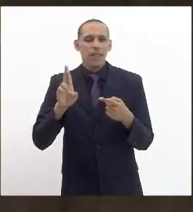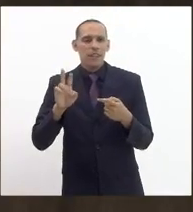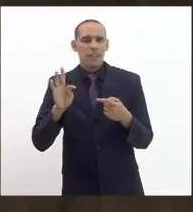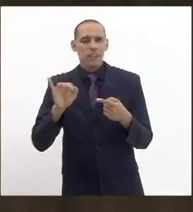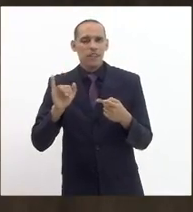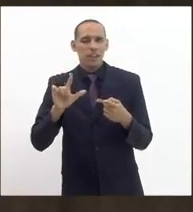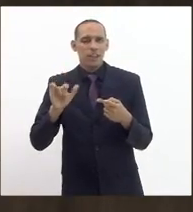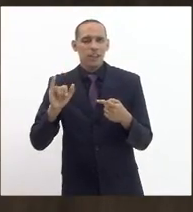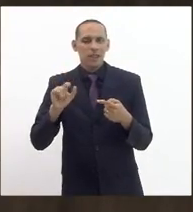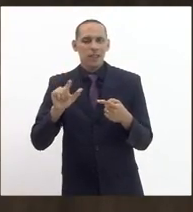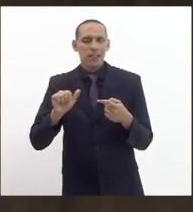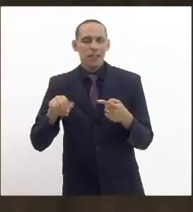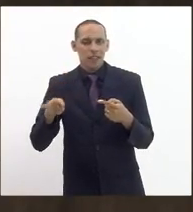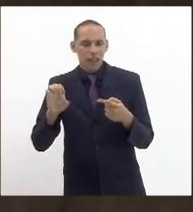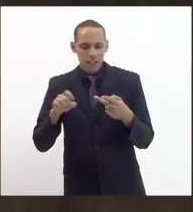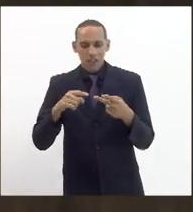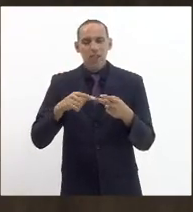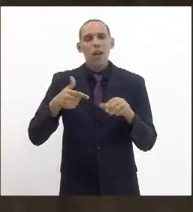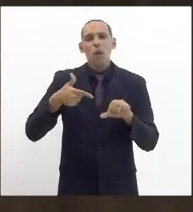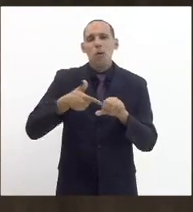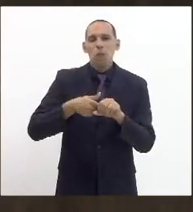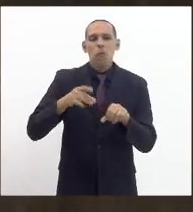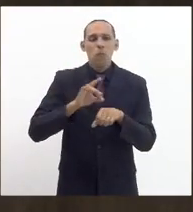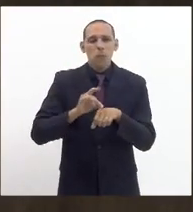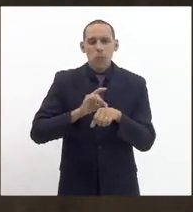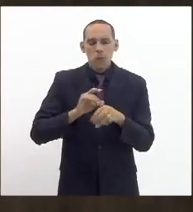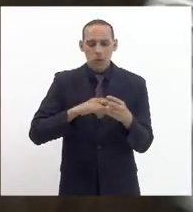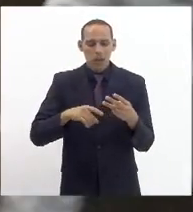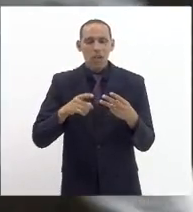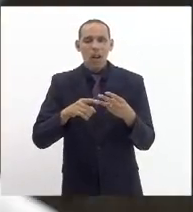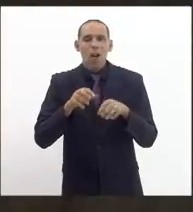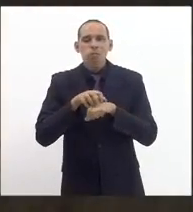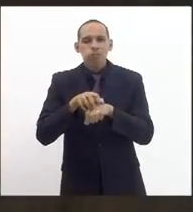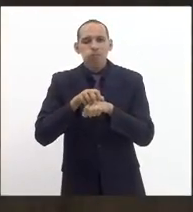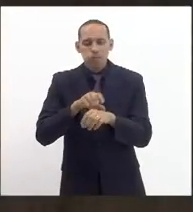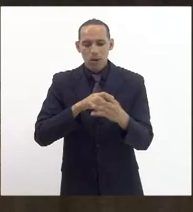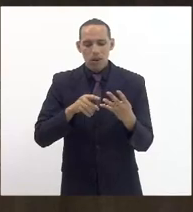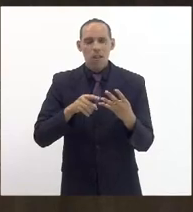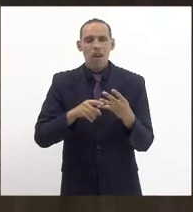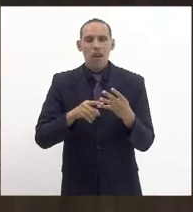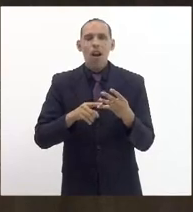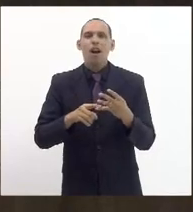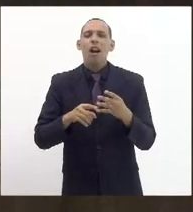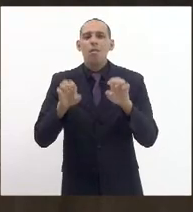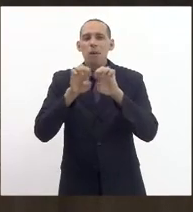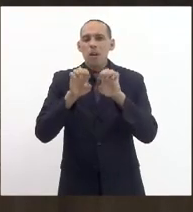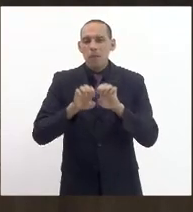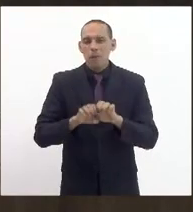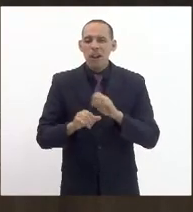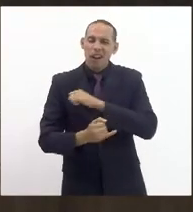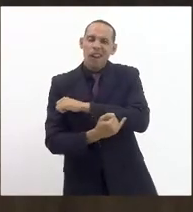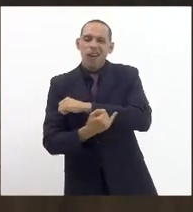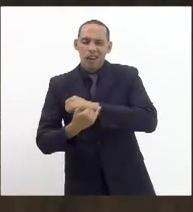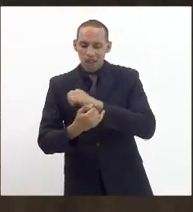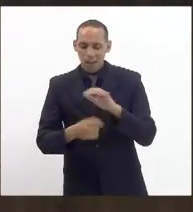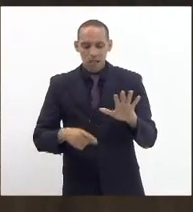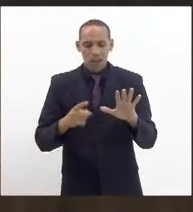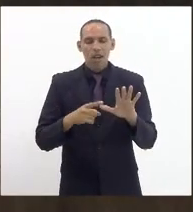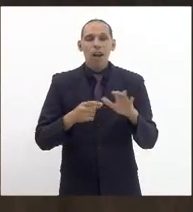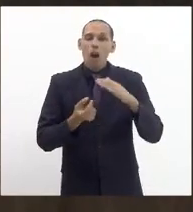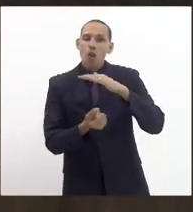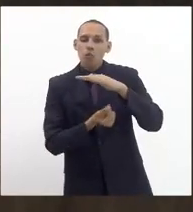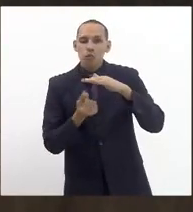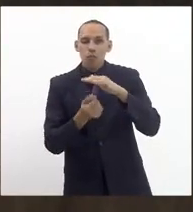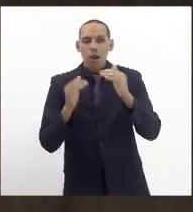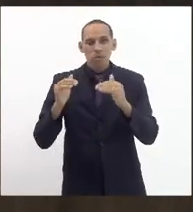petróleo, transporte, infraestrutura, criou o Fundo Soberano, além de outras temáticas que são de defesa do